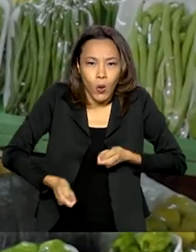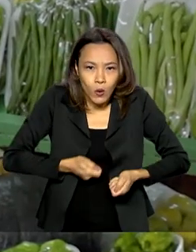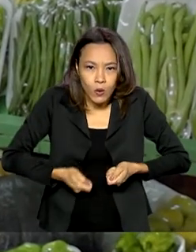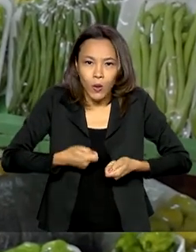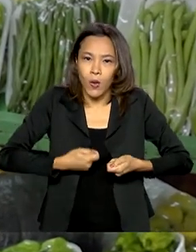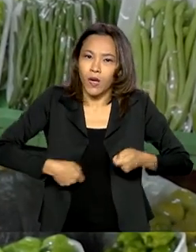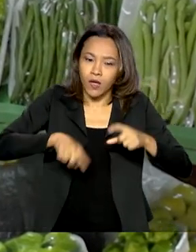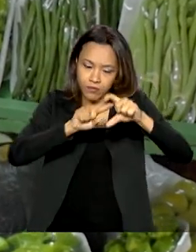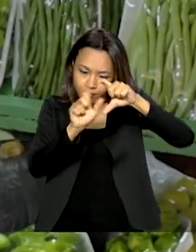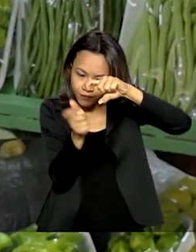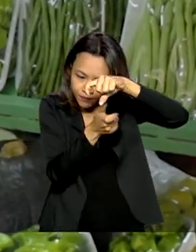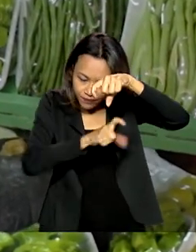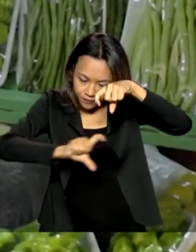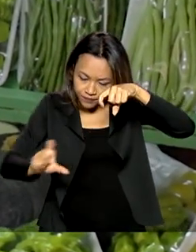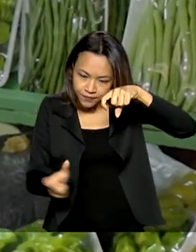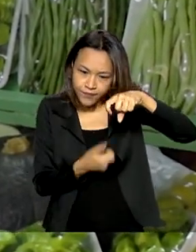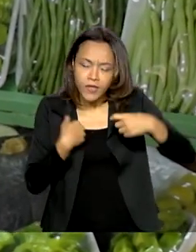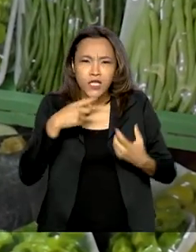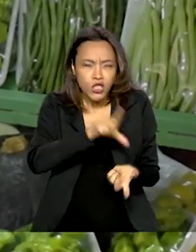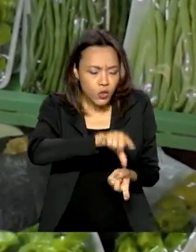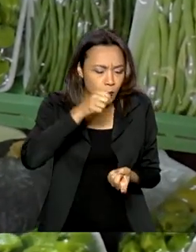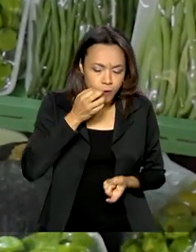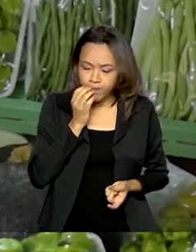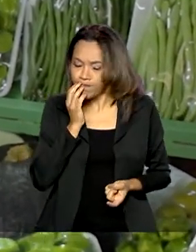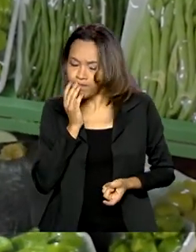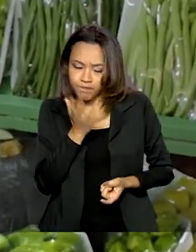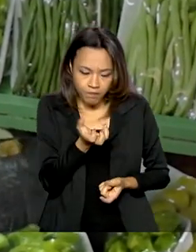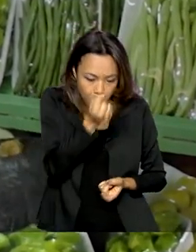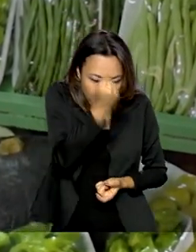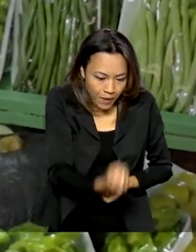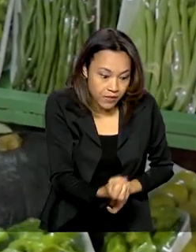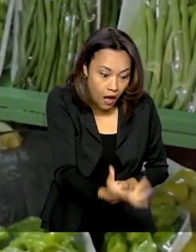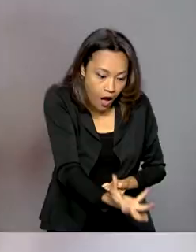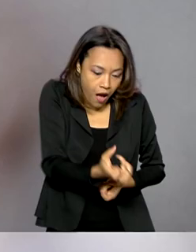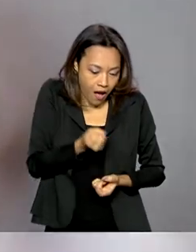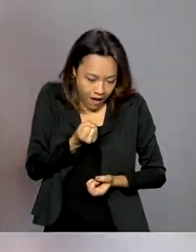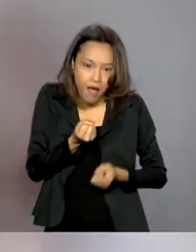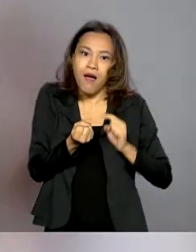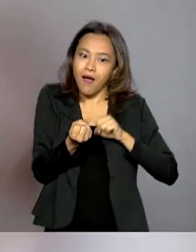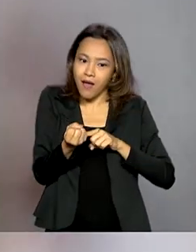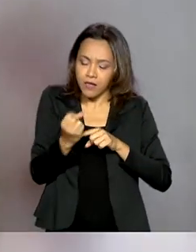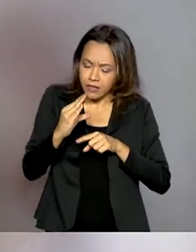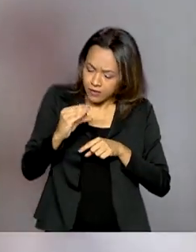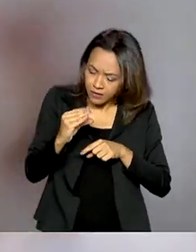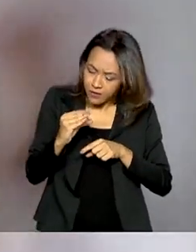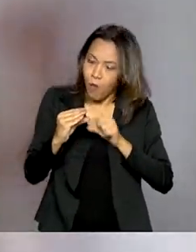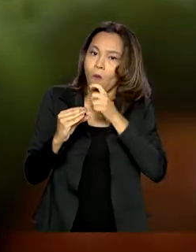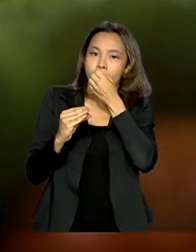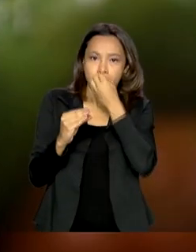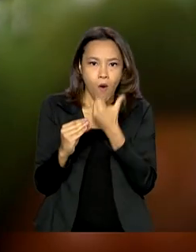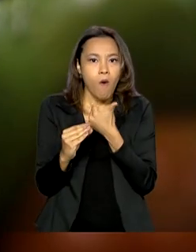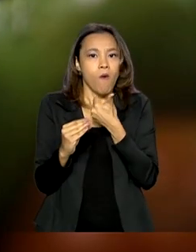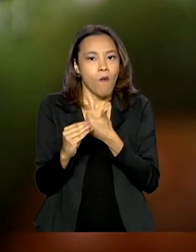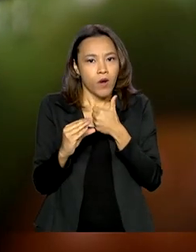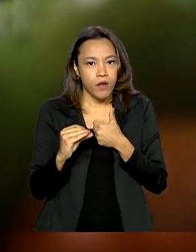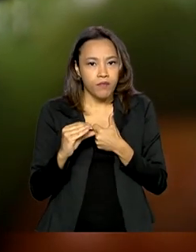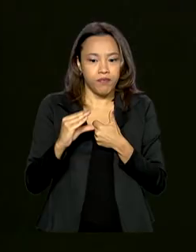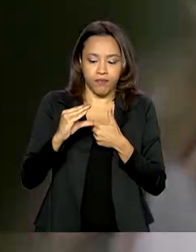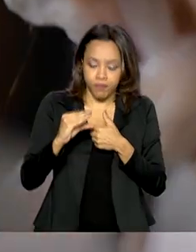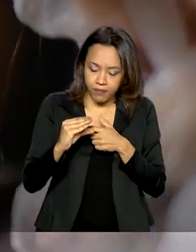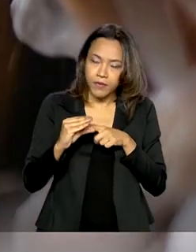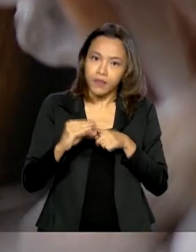de escolher, pegue os mais pesados e os que cedem um pouco quando a gente aperta. Isso significa que eles